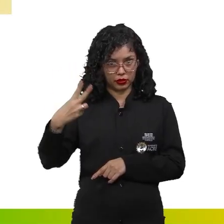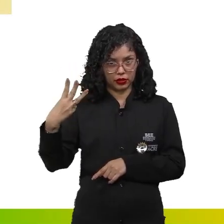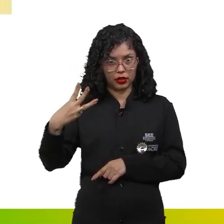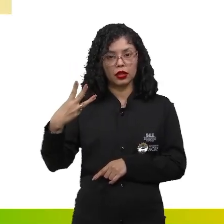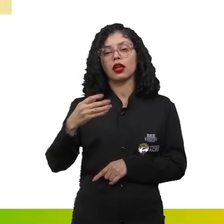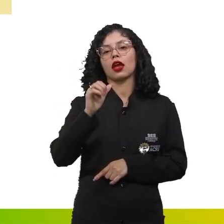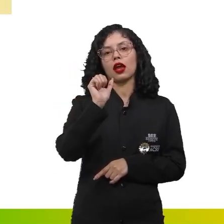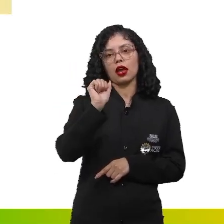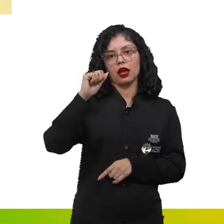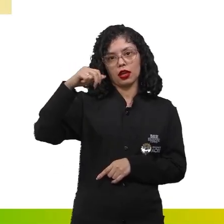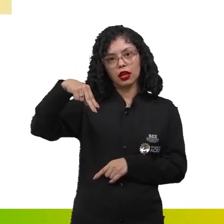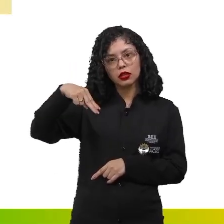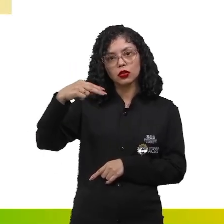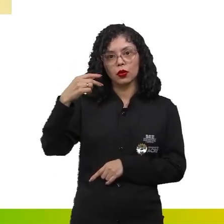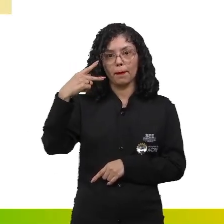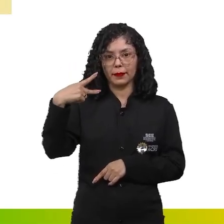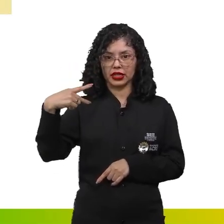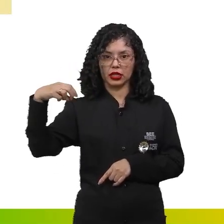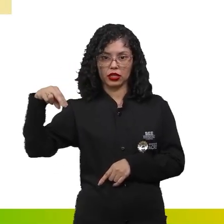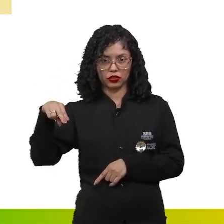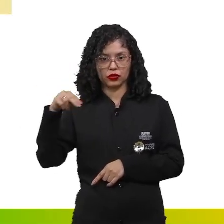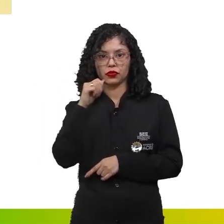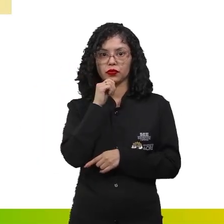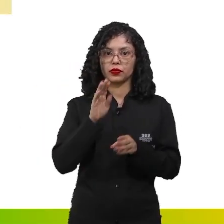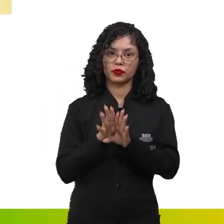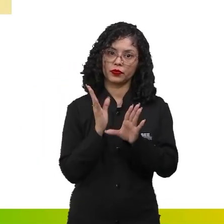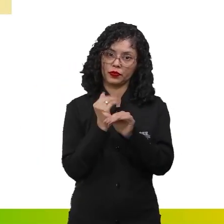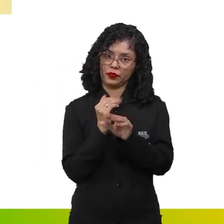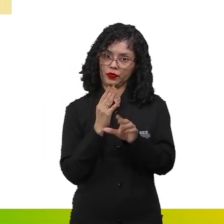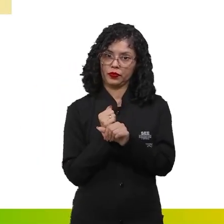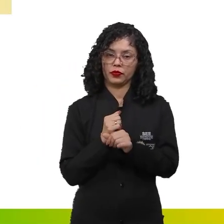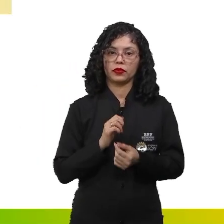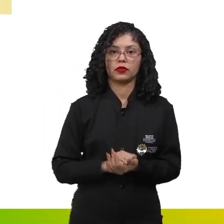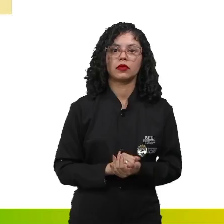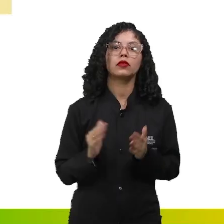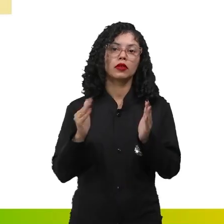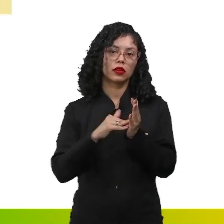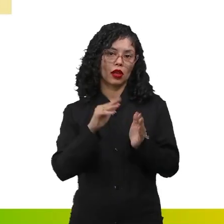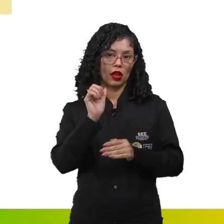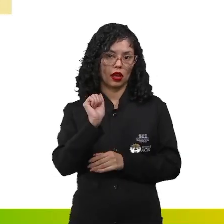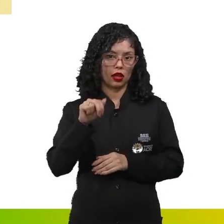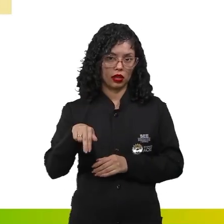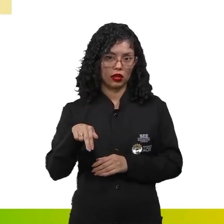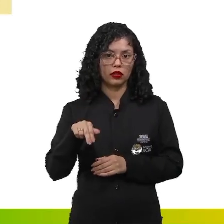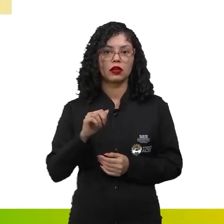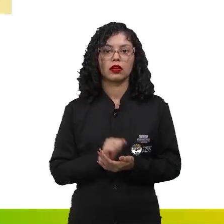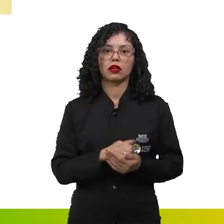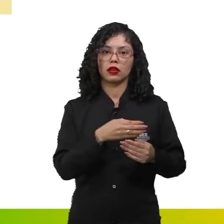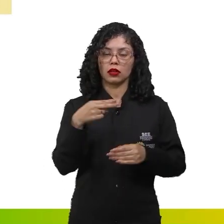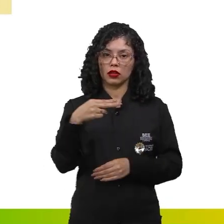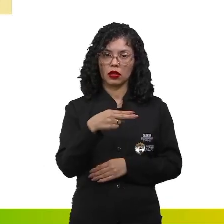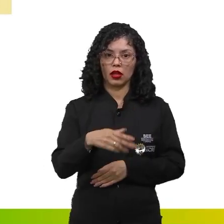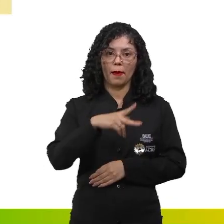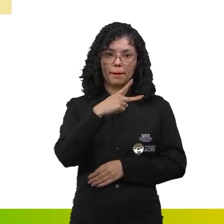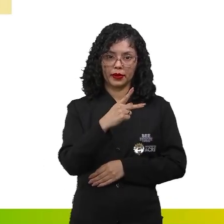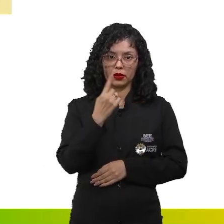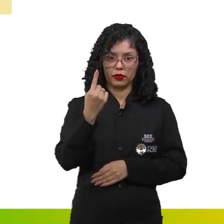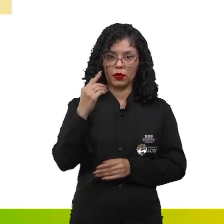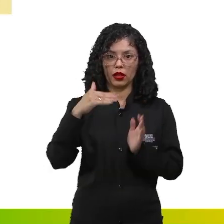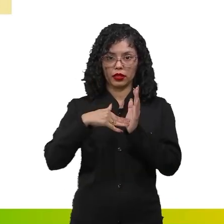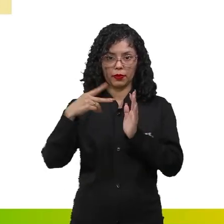AN sobre PN, então a soma de A1 até AN tem que ser igual a P1 até